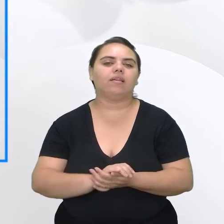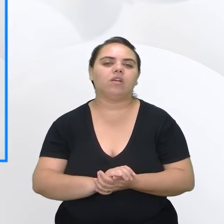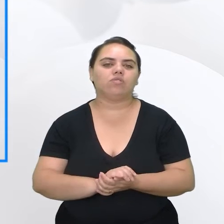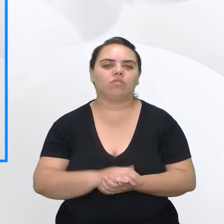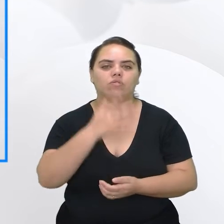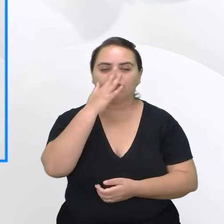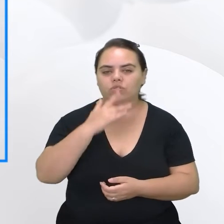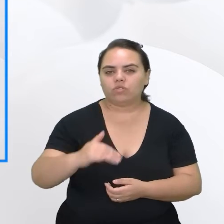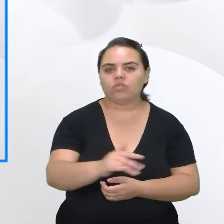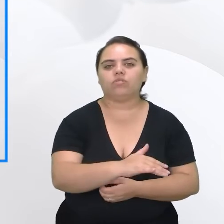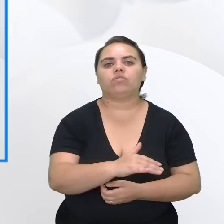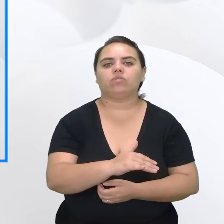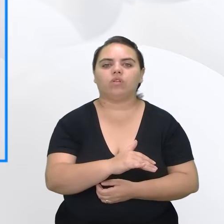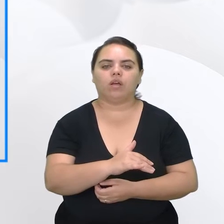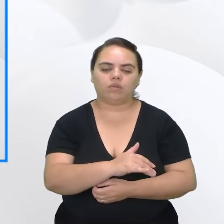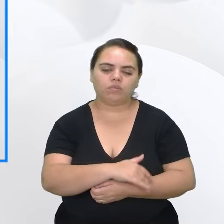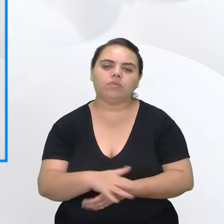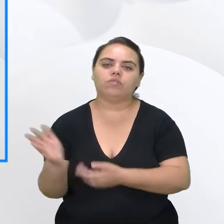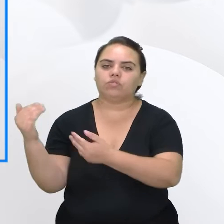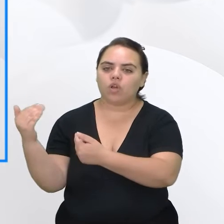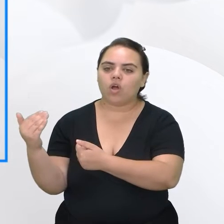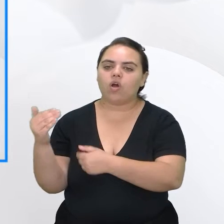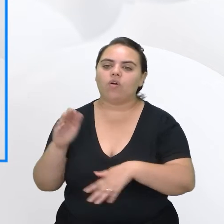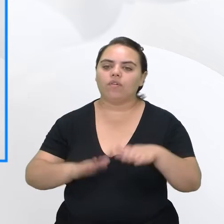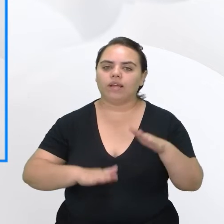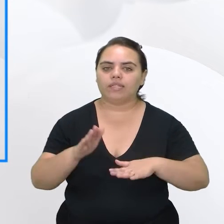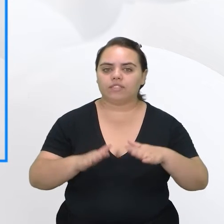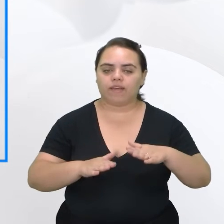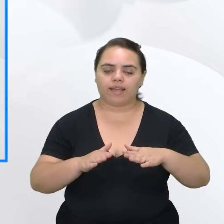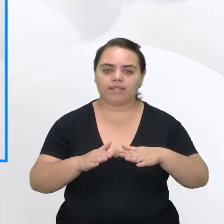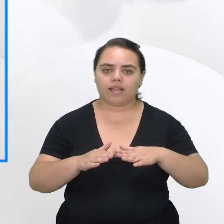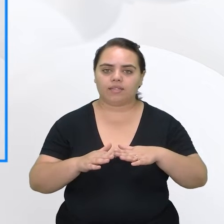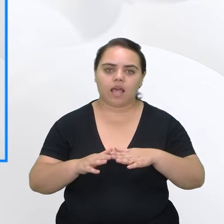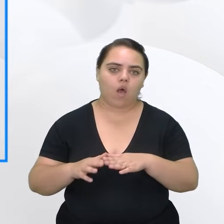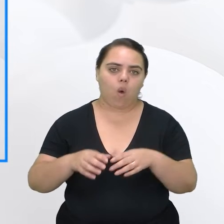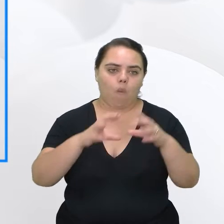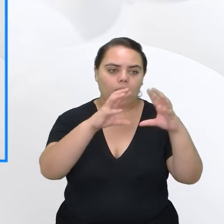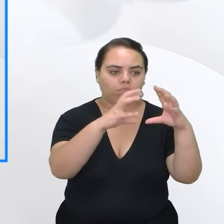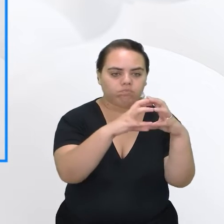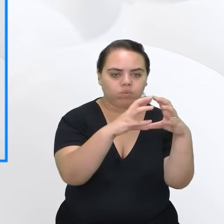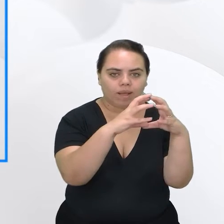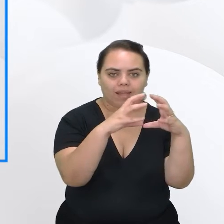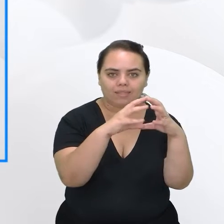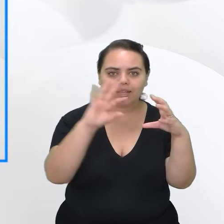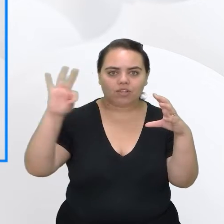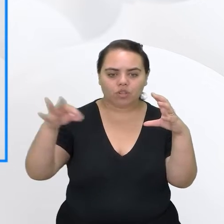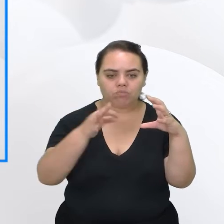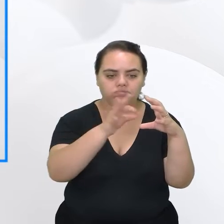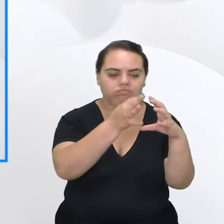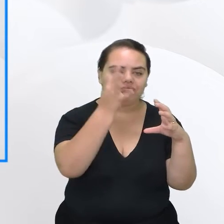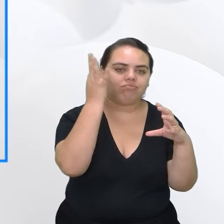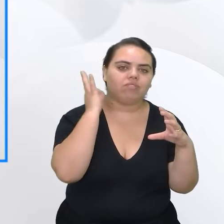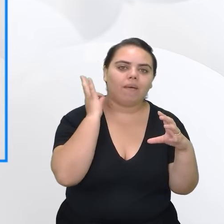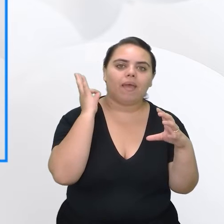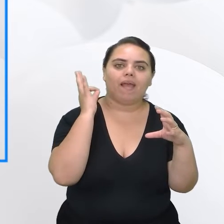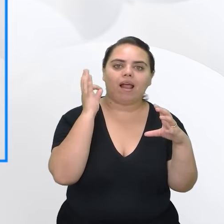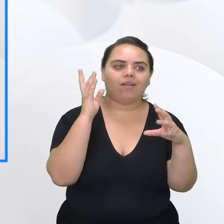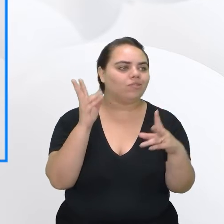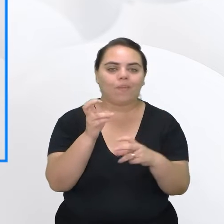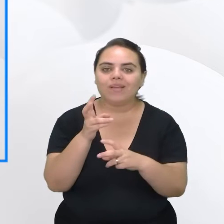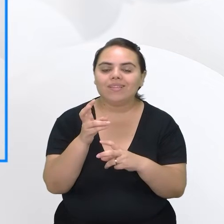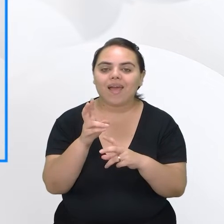ninho de João de Barro passa despercebido, uma casa de abelha nativa passa despercebida, e a gente vai, então, apresentando